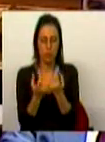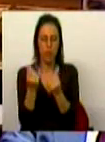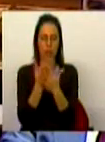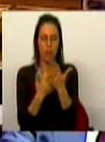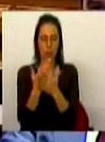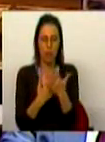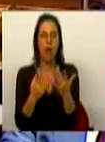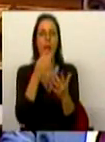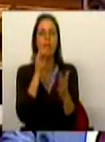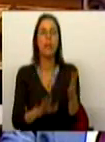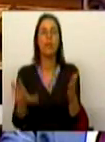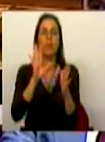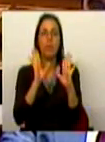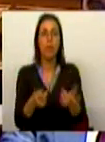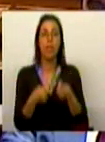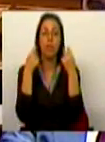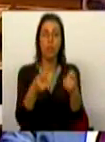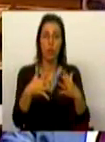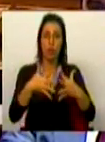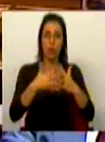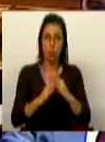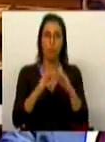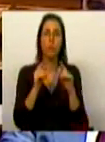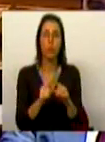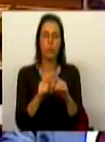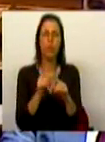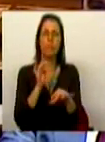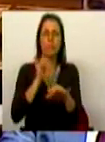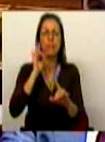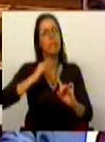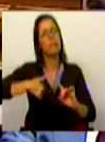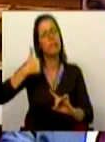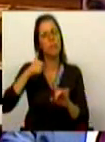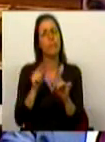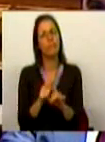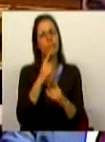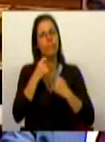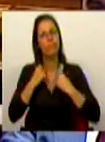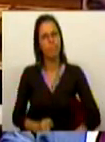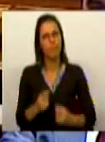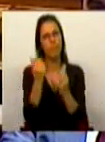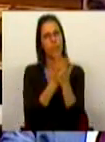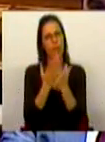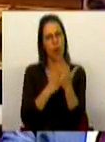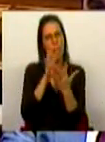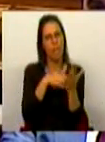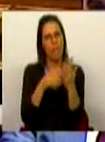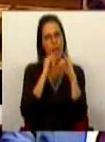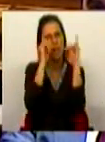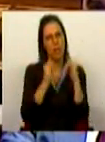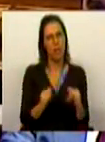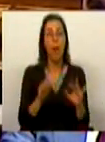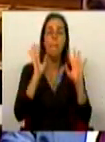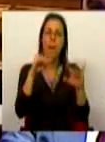económica e territorial. Os investimentos nas infraestruturas críticas e fundamentais para a afirmação da economia no plano internacional,